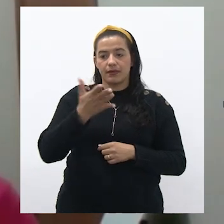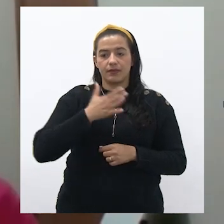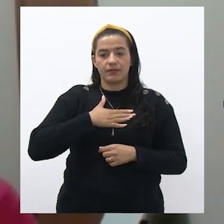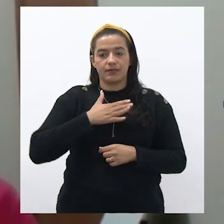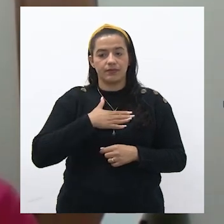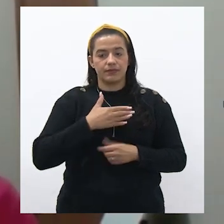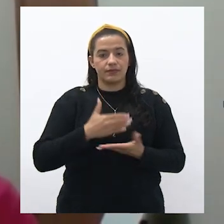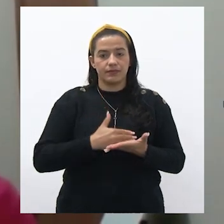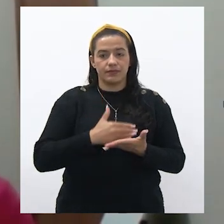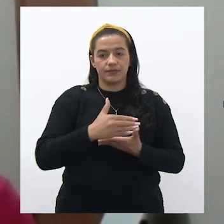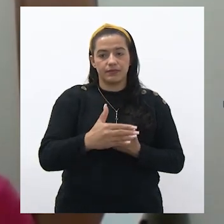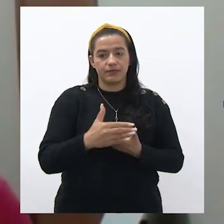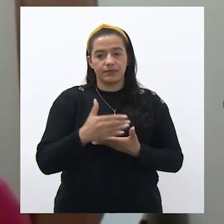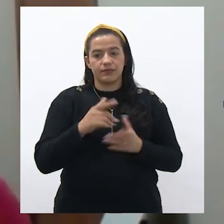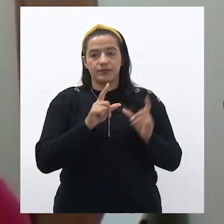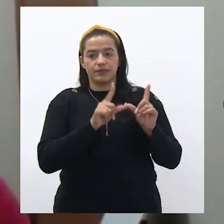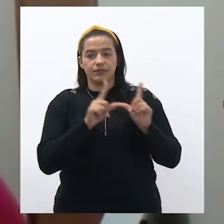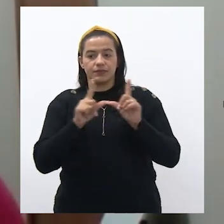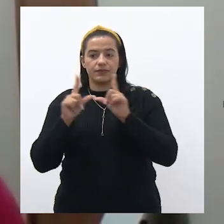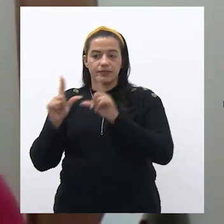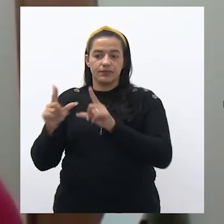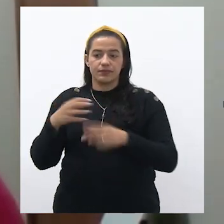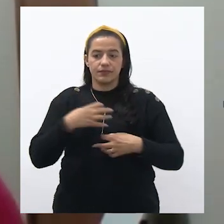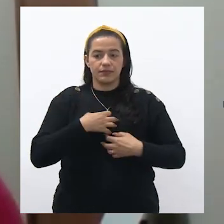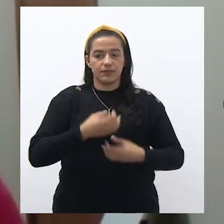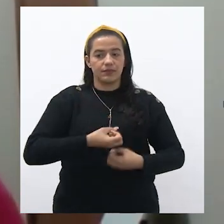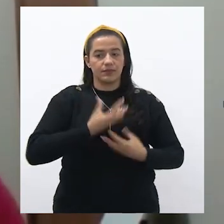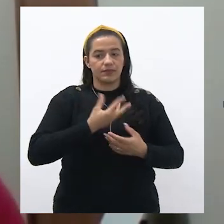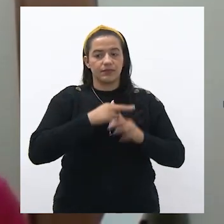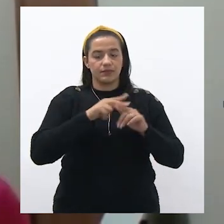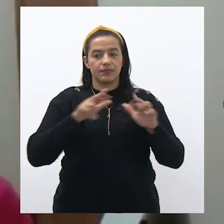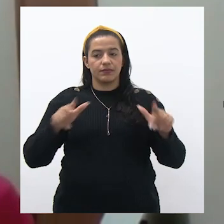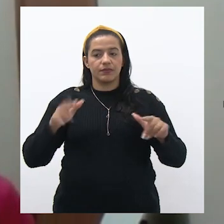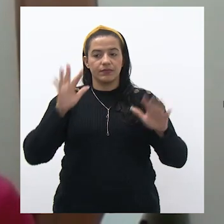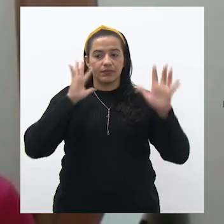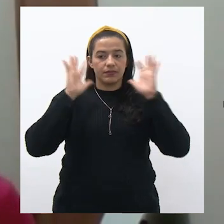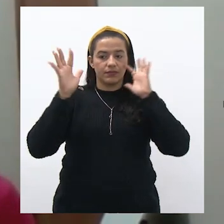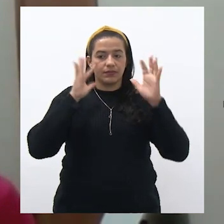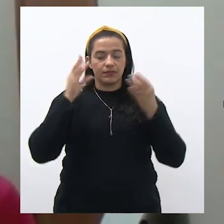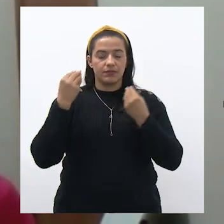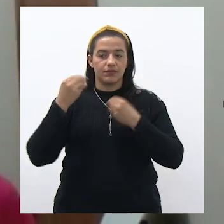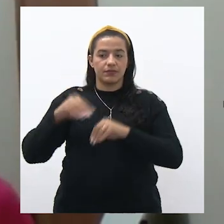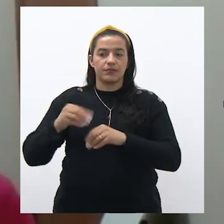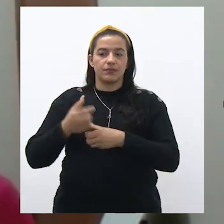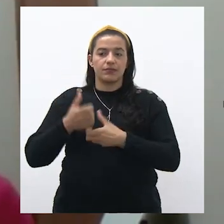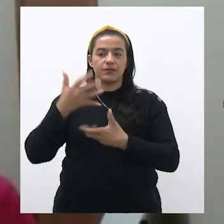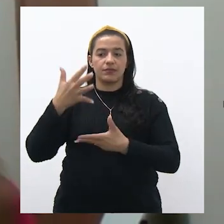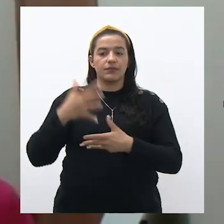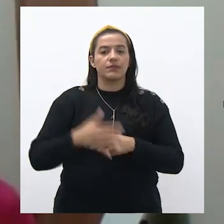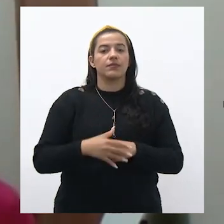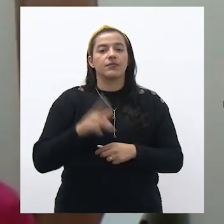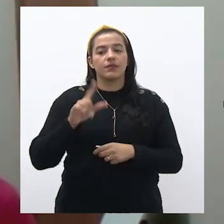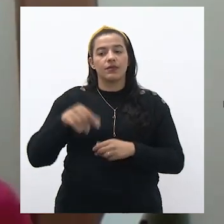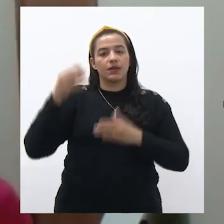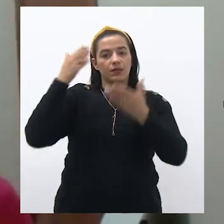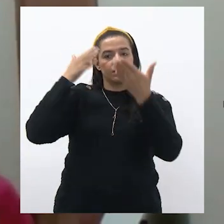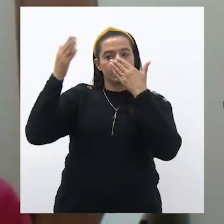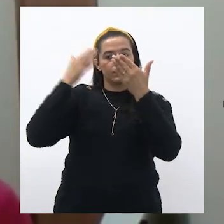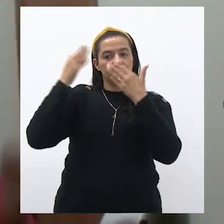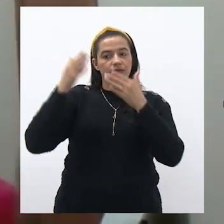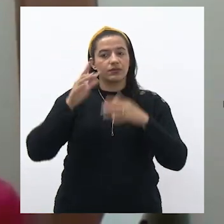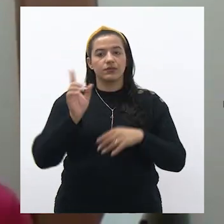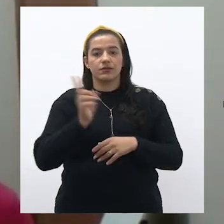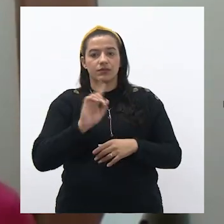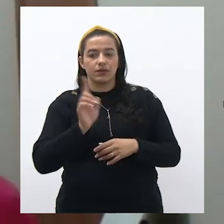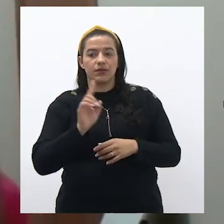eu comecei a ver essa questão do socioemocional, eu tinha um pensamento que uma professora colocou aqui, né? Da questão do psicólogo. Gente, não é